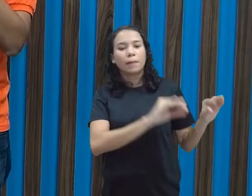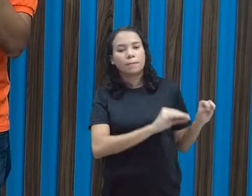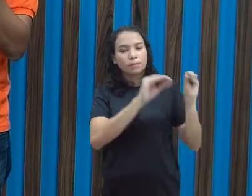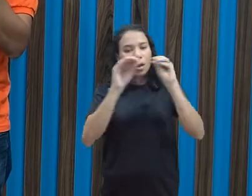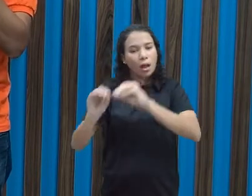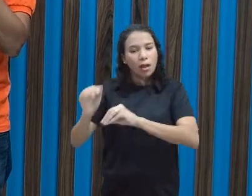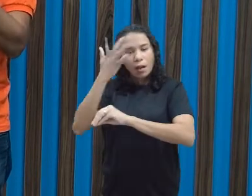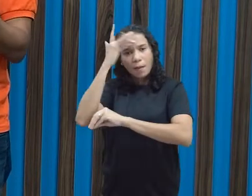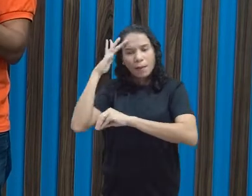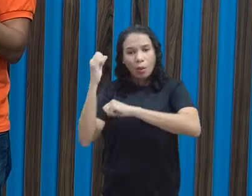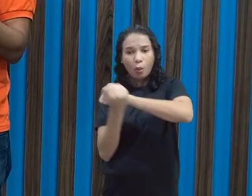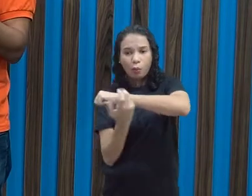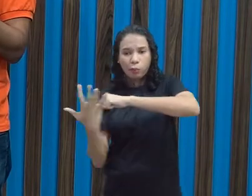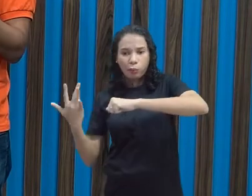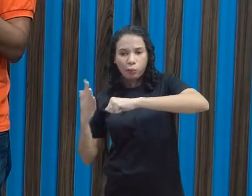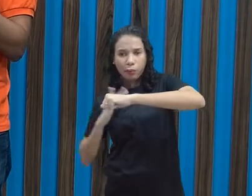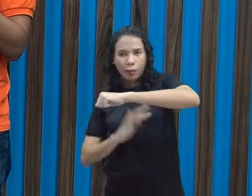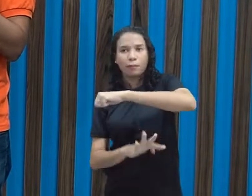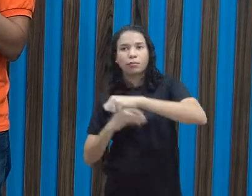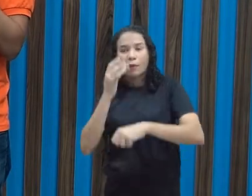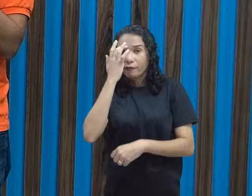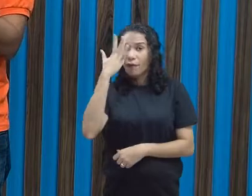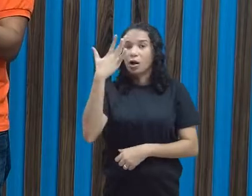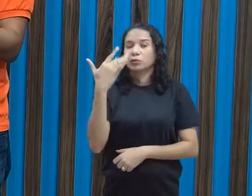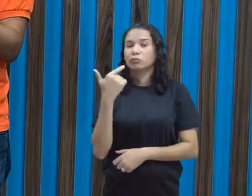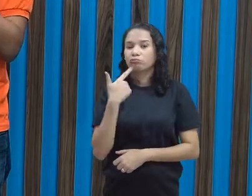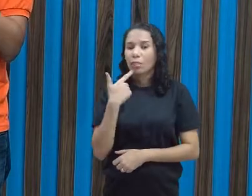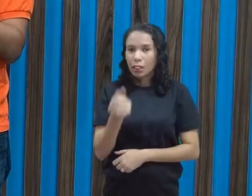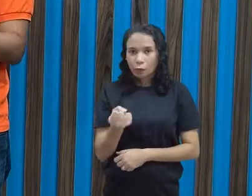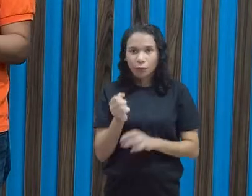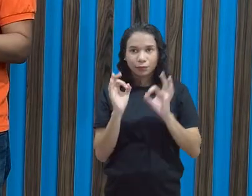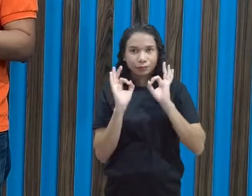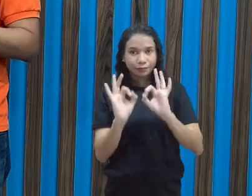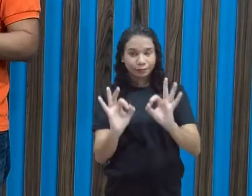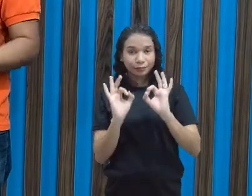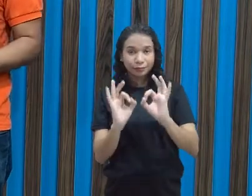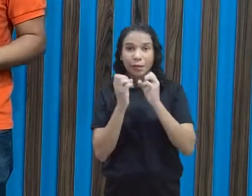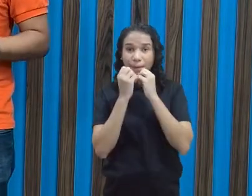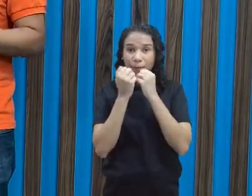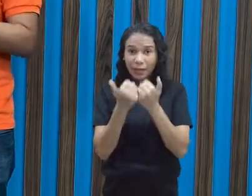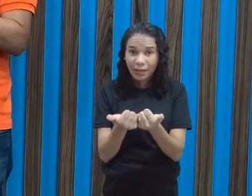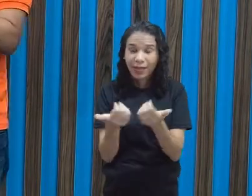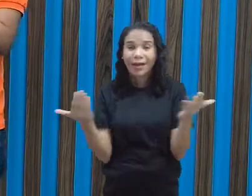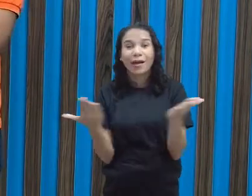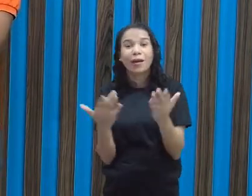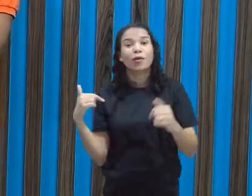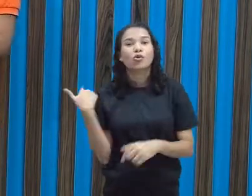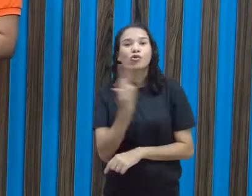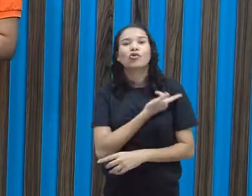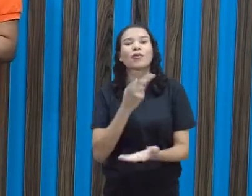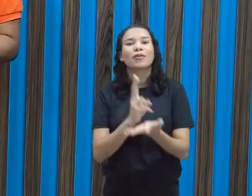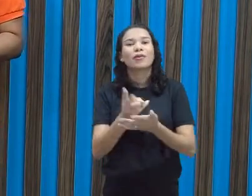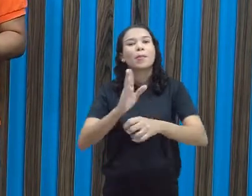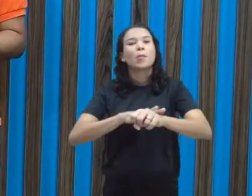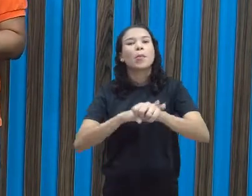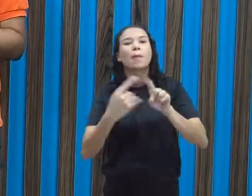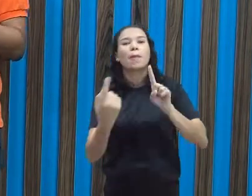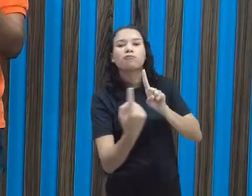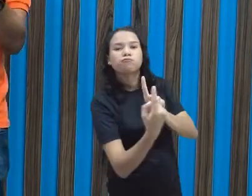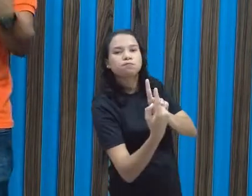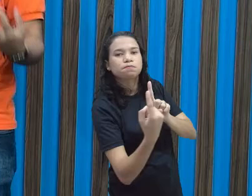países por causa da facilidade linguística. Beleza, pessoal? Então, ó, agora a gente vai fazer aquele momento